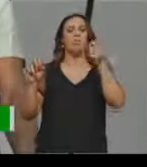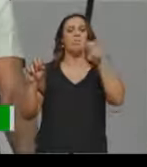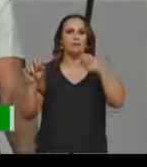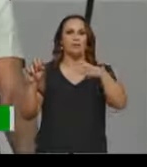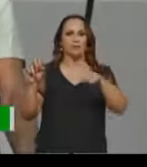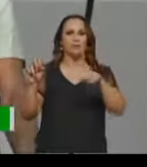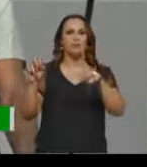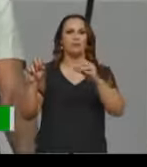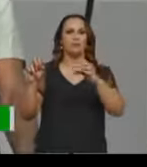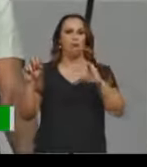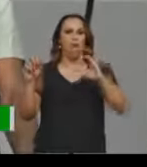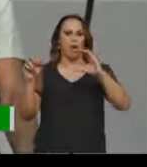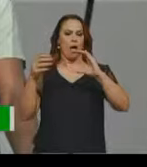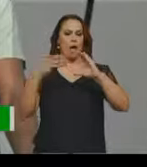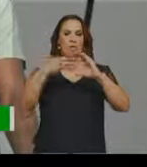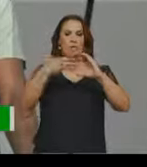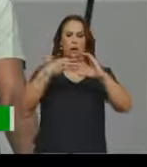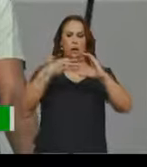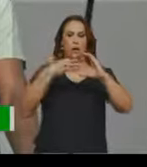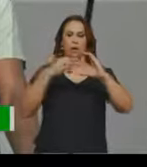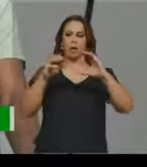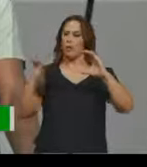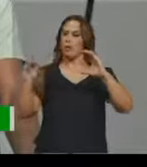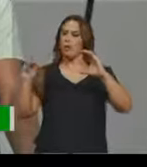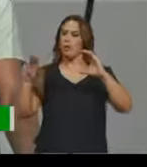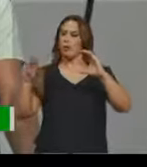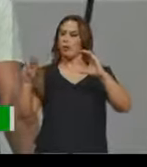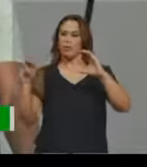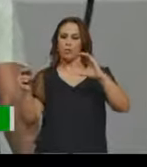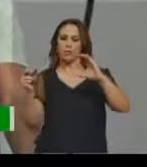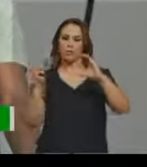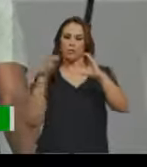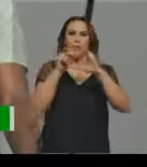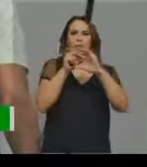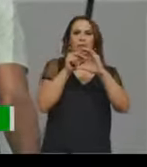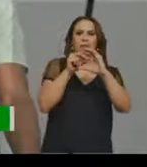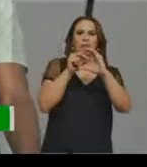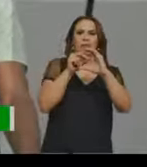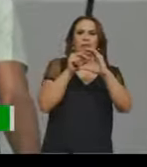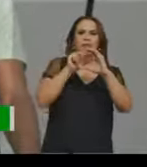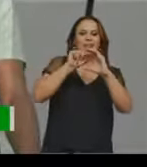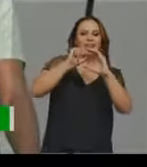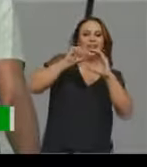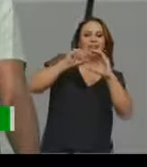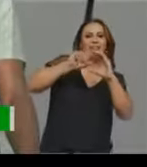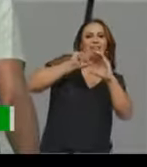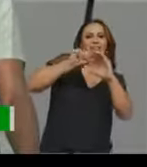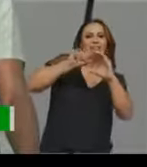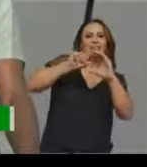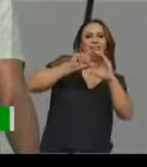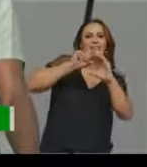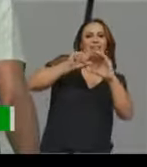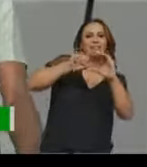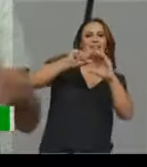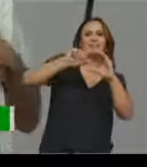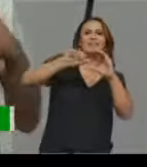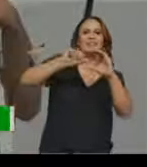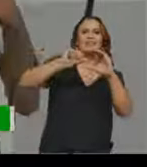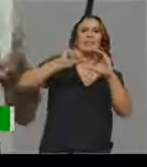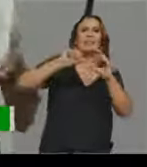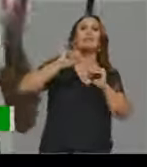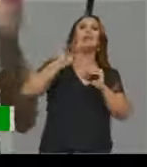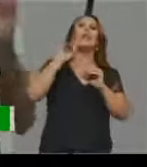essas células, então, quando elas receberem esse gene através desse vírus, você pode vir com essas células e implantar no ser humano, fazendo